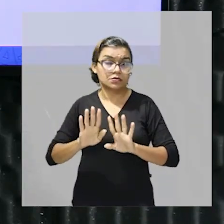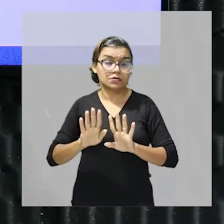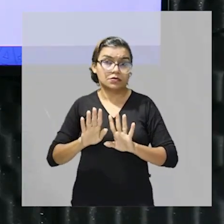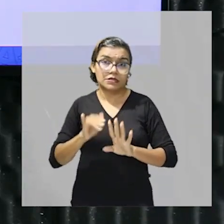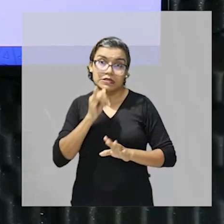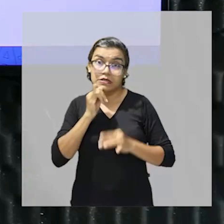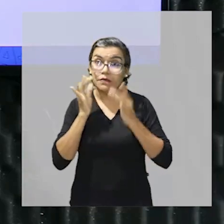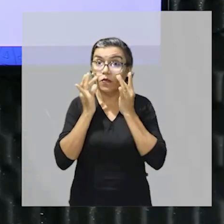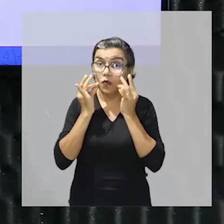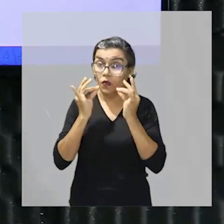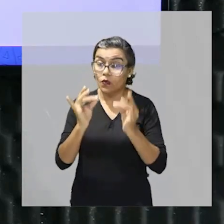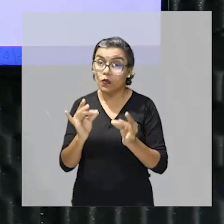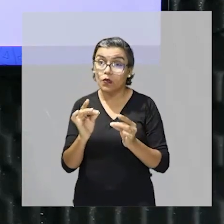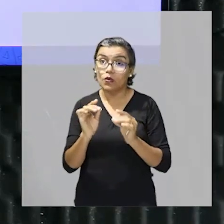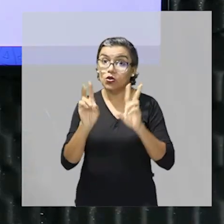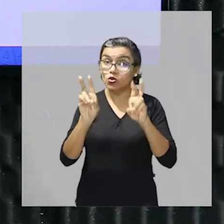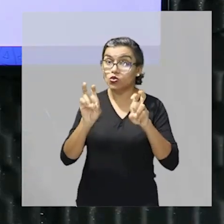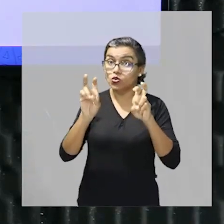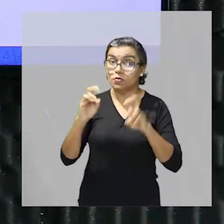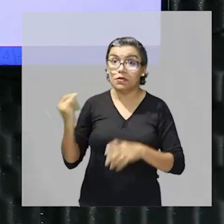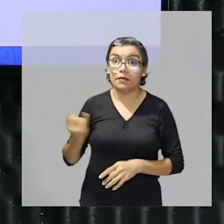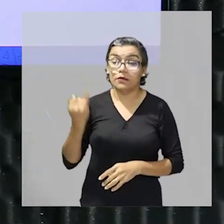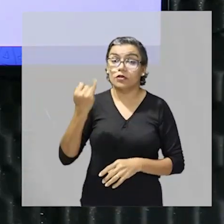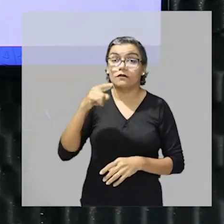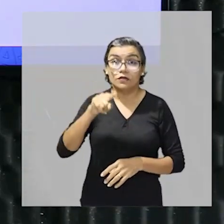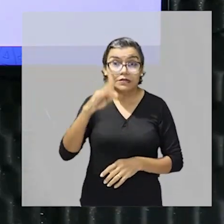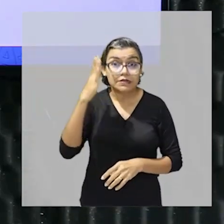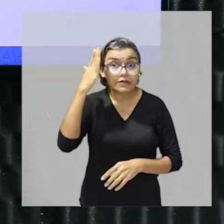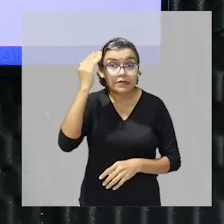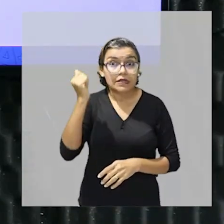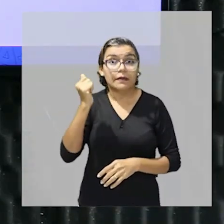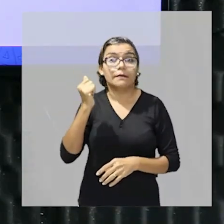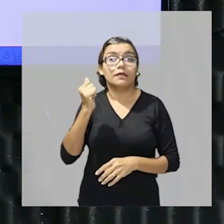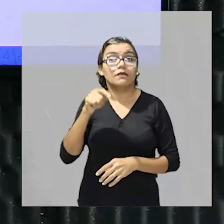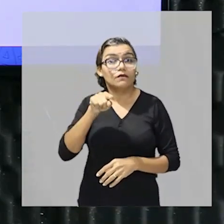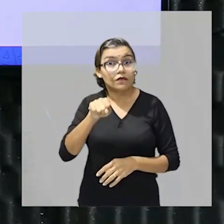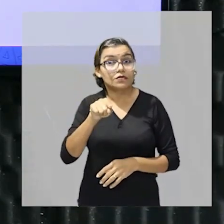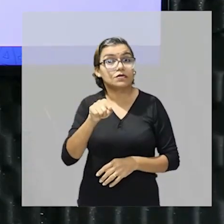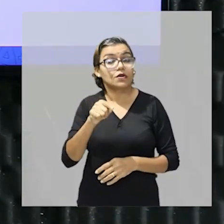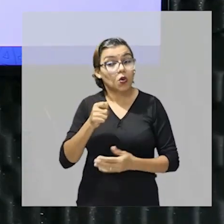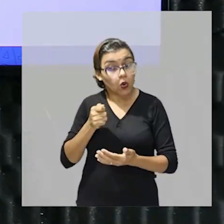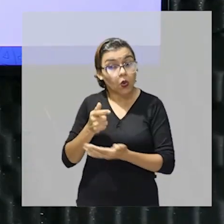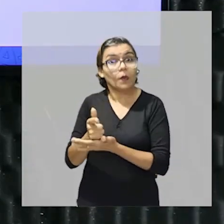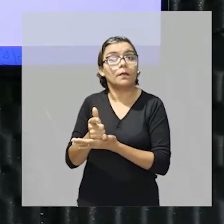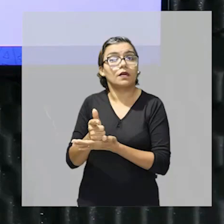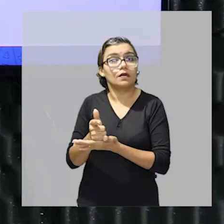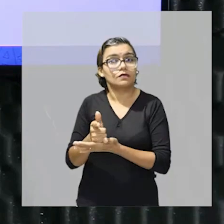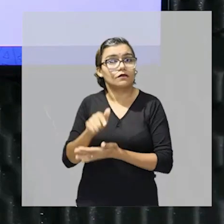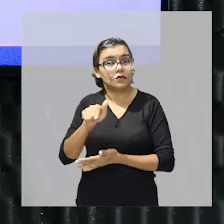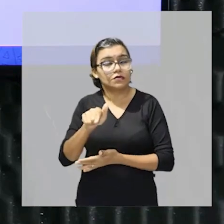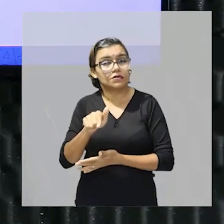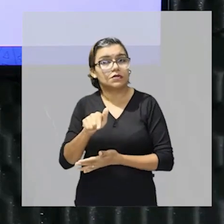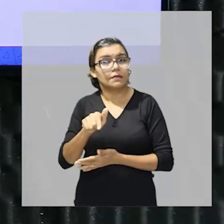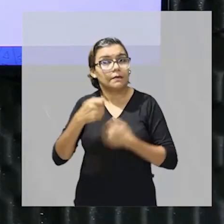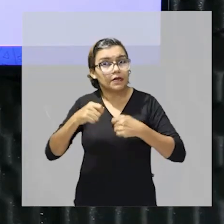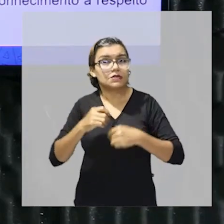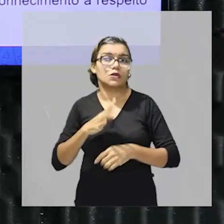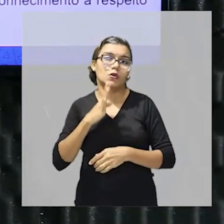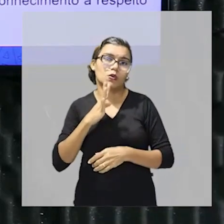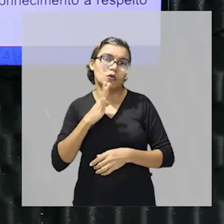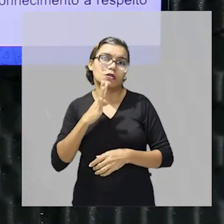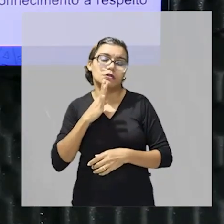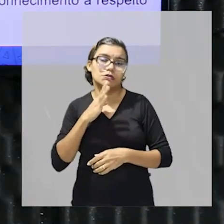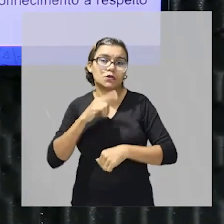e esse alerta, é sobre a importância de você saber o que você está comprando, de você conhecer aquilo que você